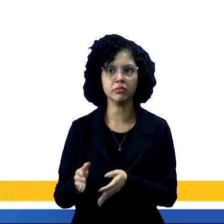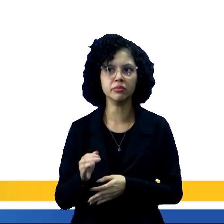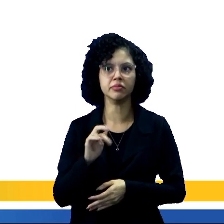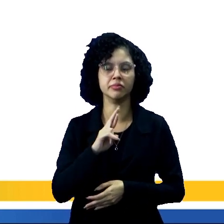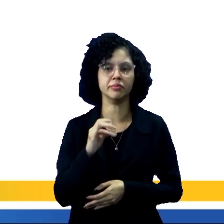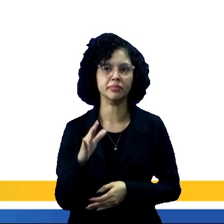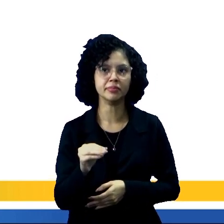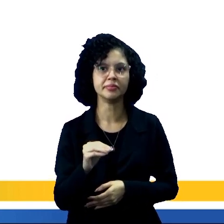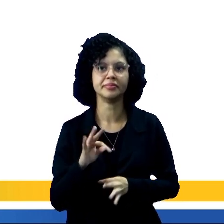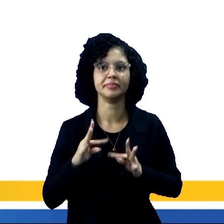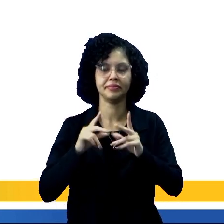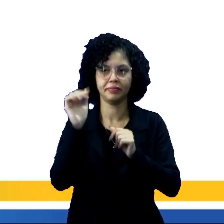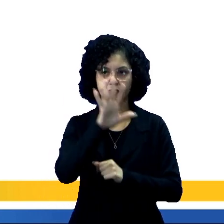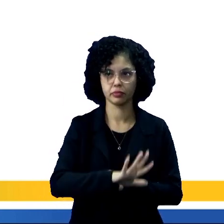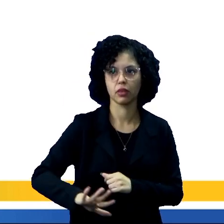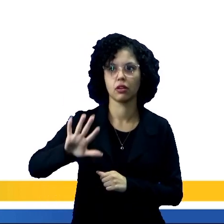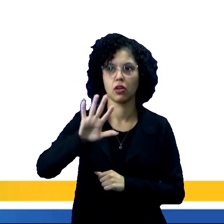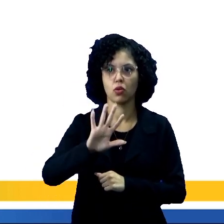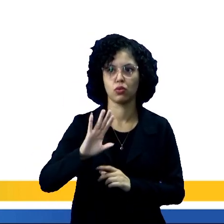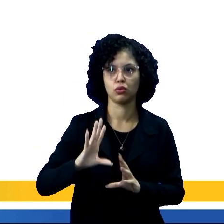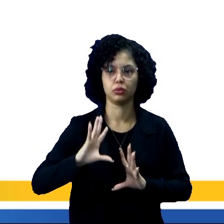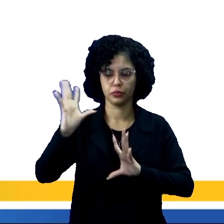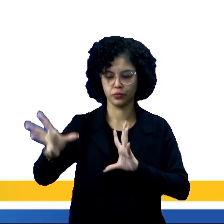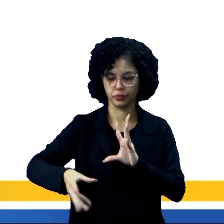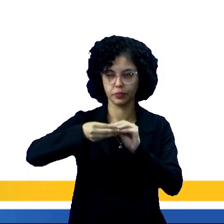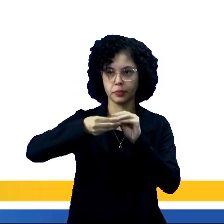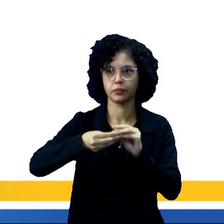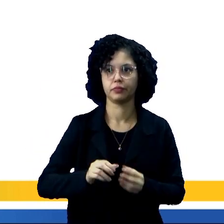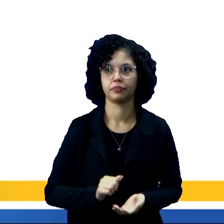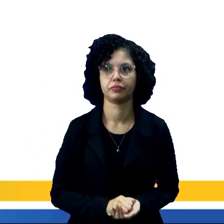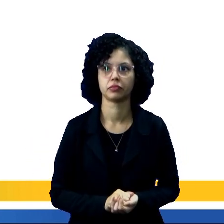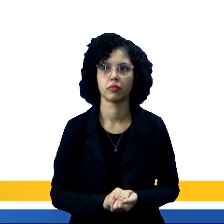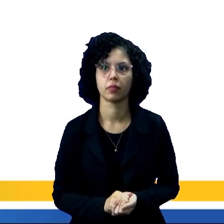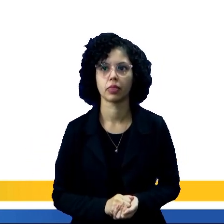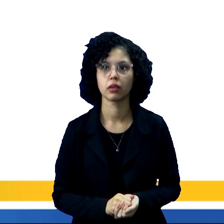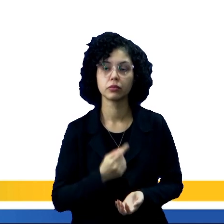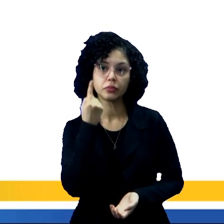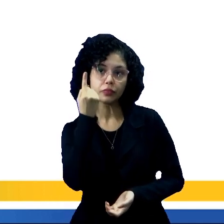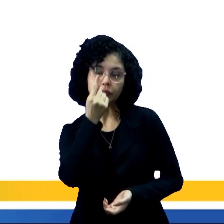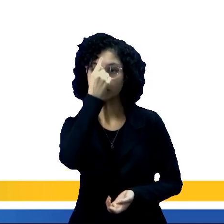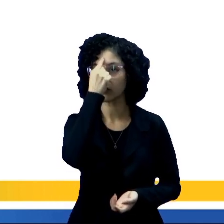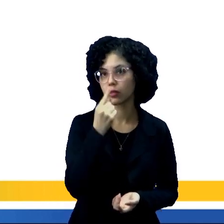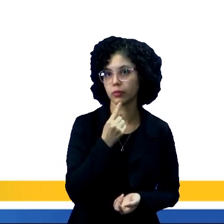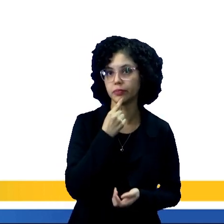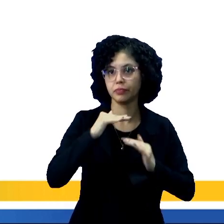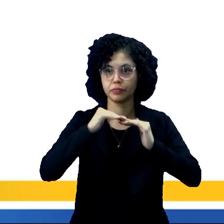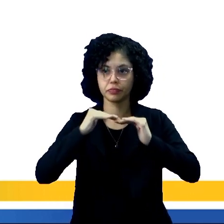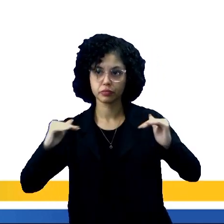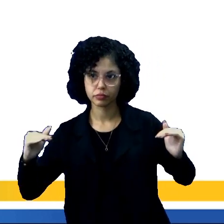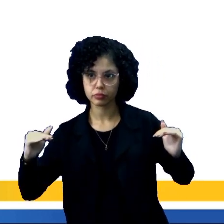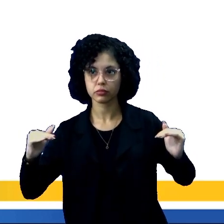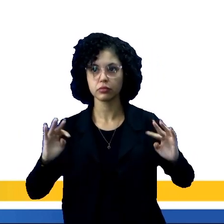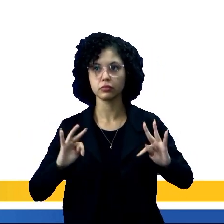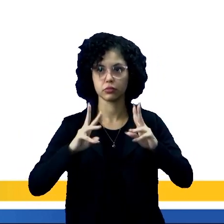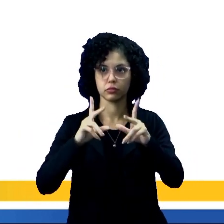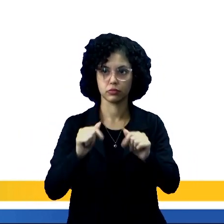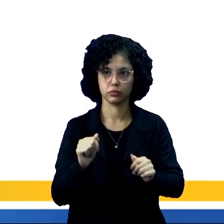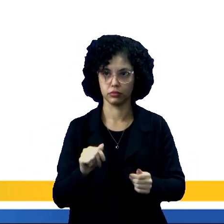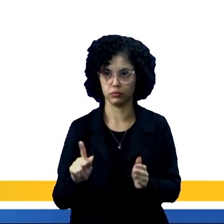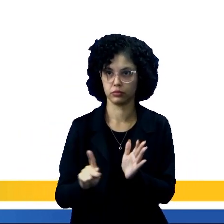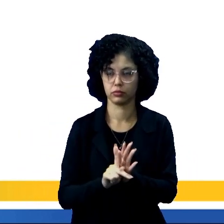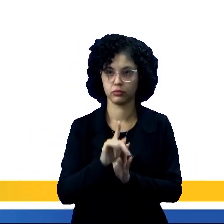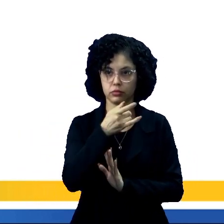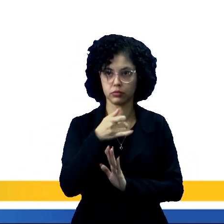são geradas a partir da rotação completa de uma figura plana em torno do